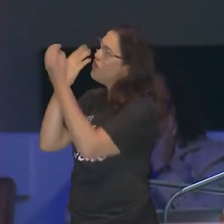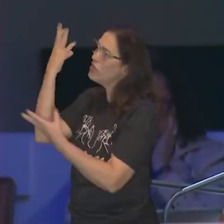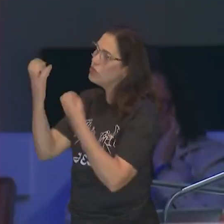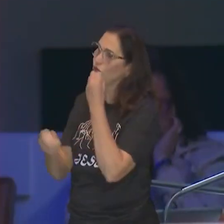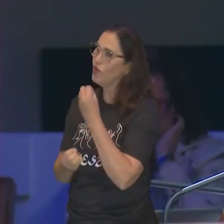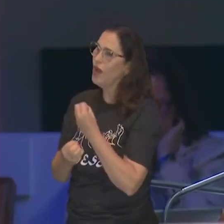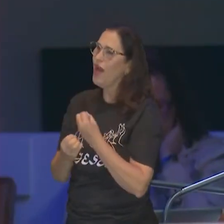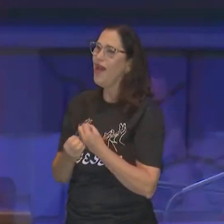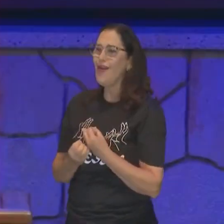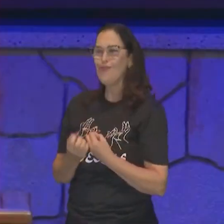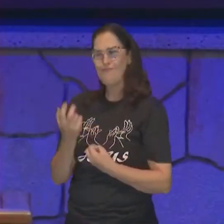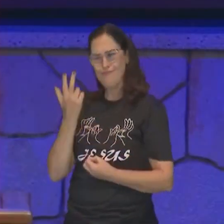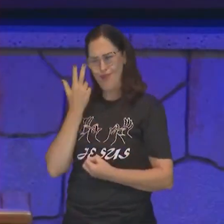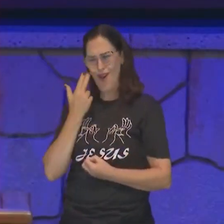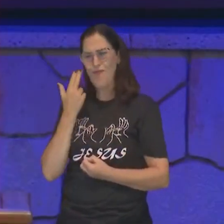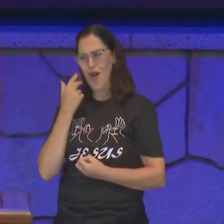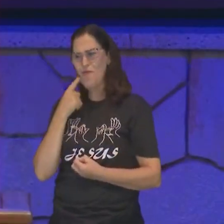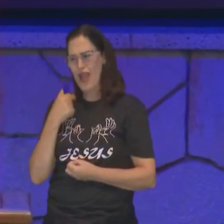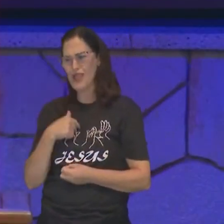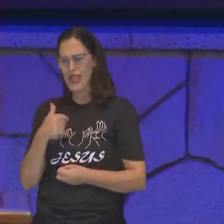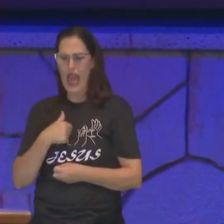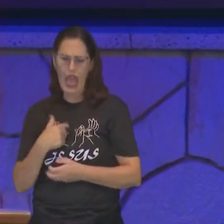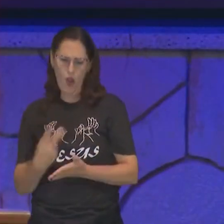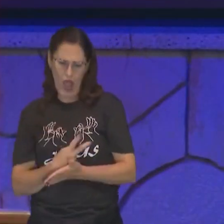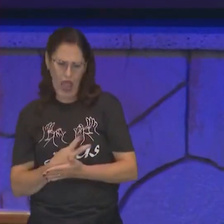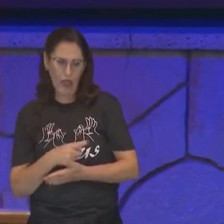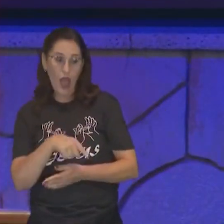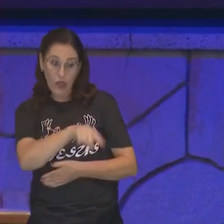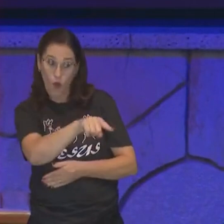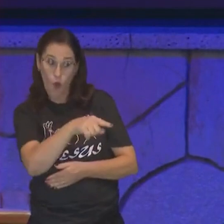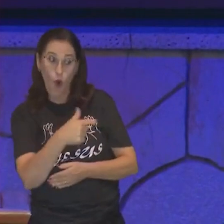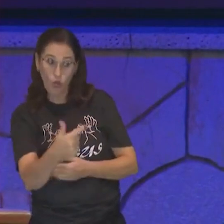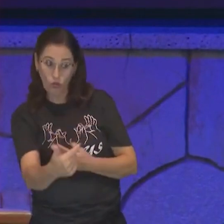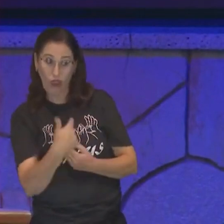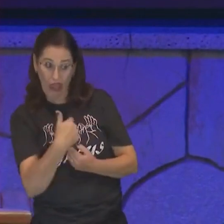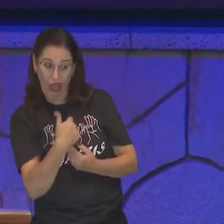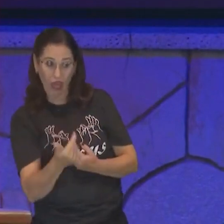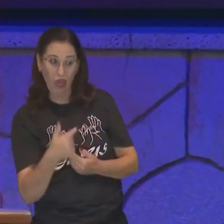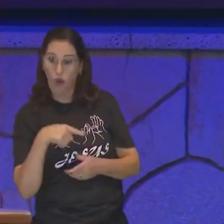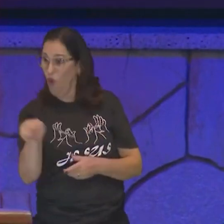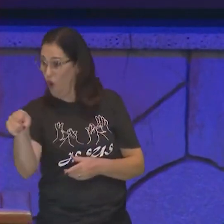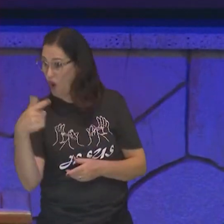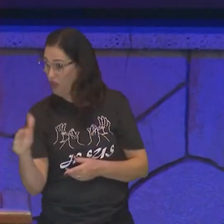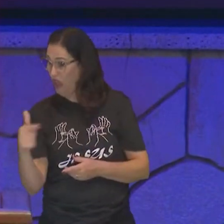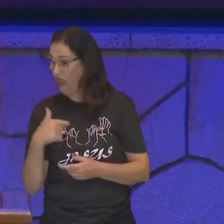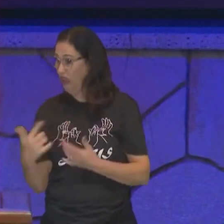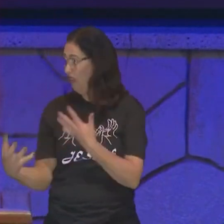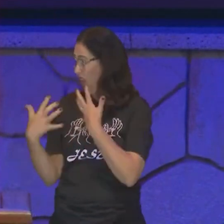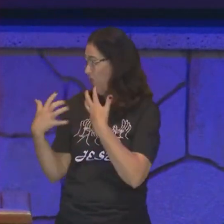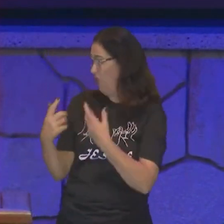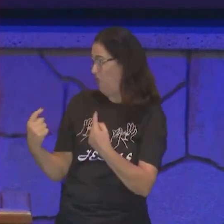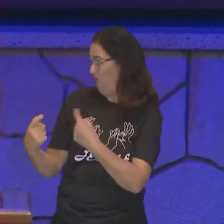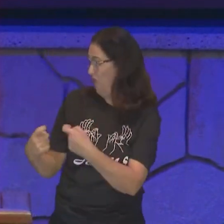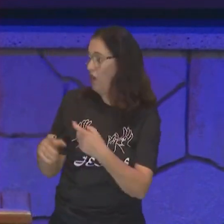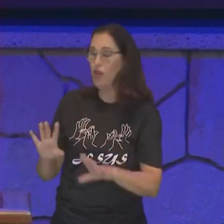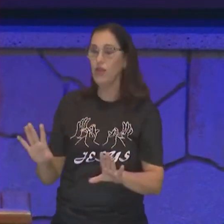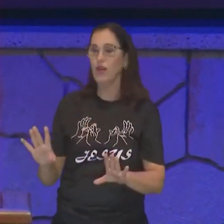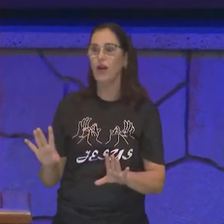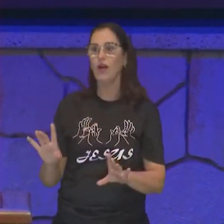peca tem a tendência de atribuir o pecado ao outro e dedica para o outro. Mas Davi